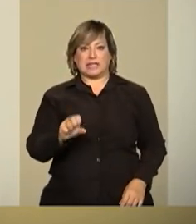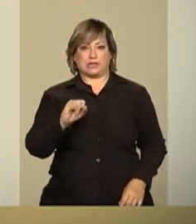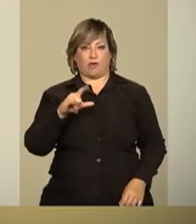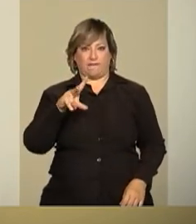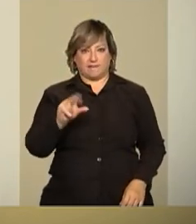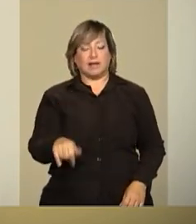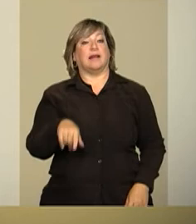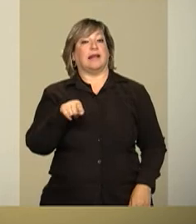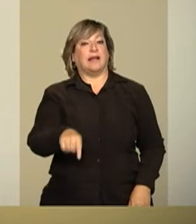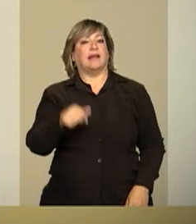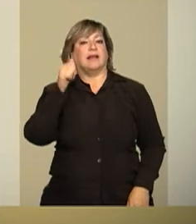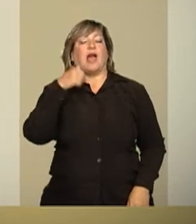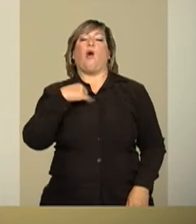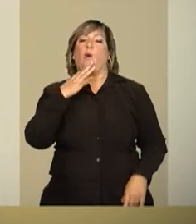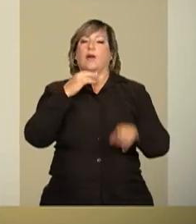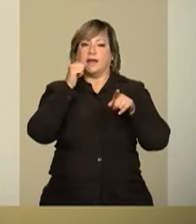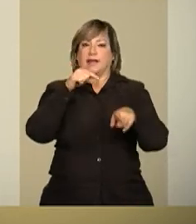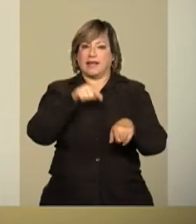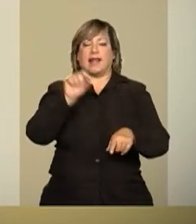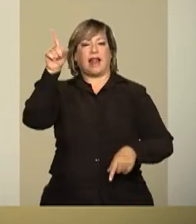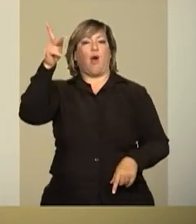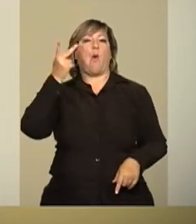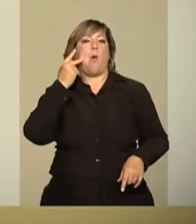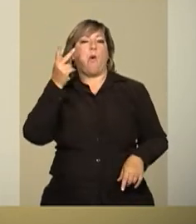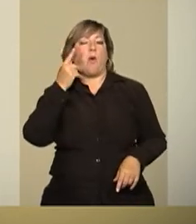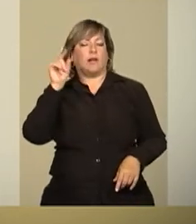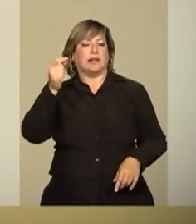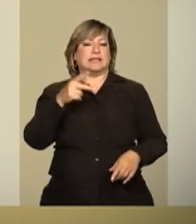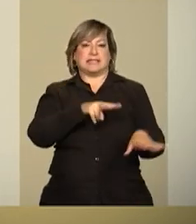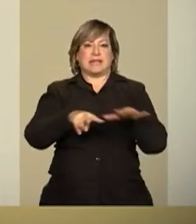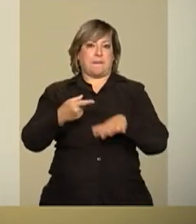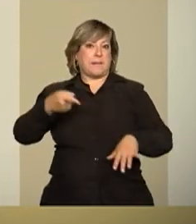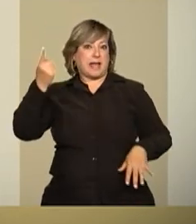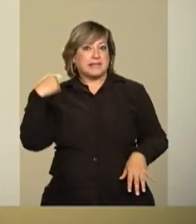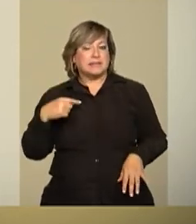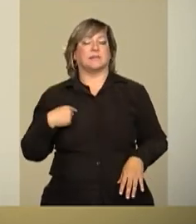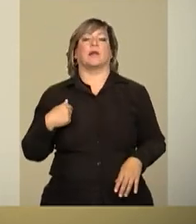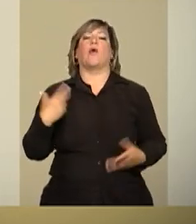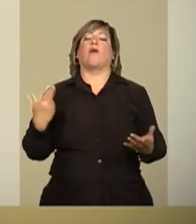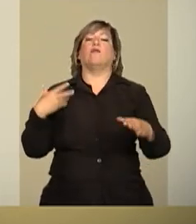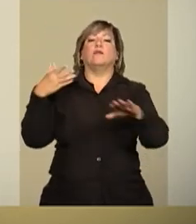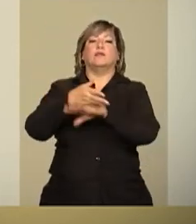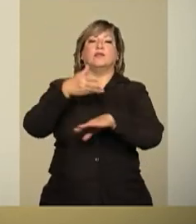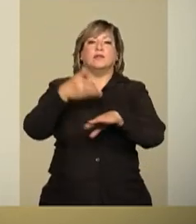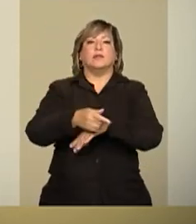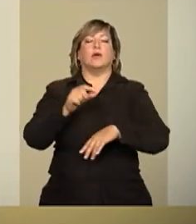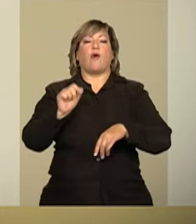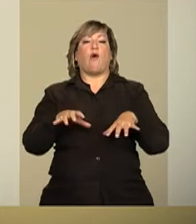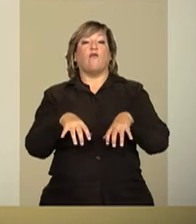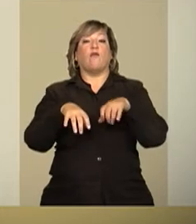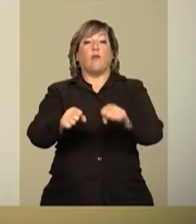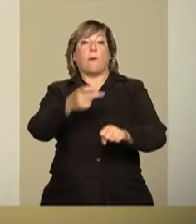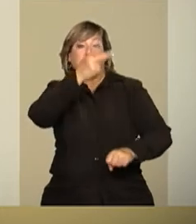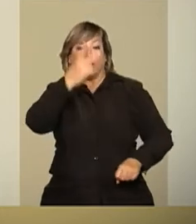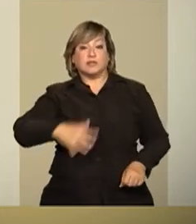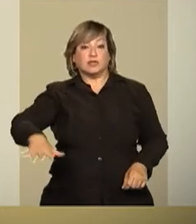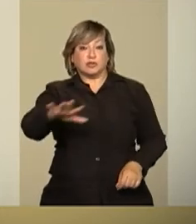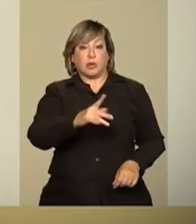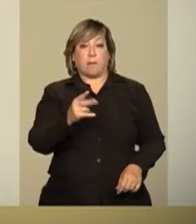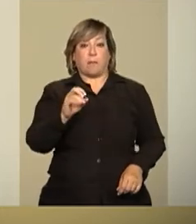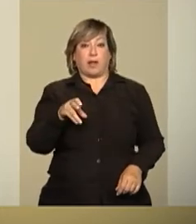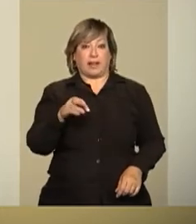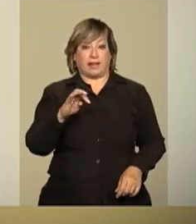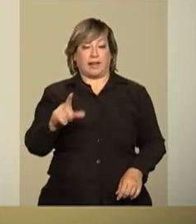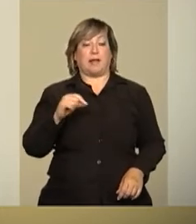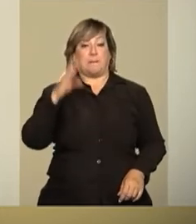Dona Antônia eu conheci lá em Fortaleza na semana passada quando eu participei da formatura do pessoal do